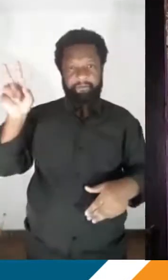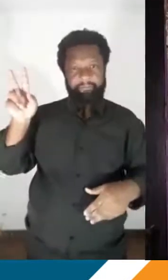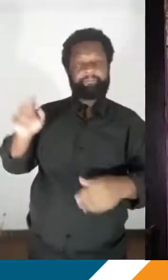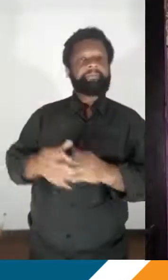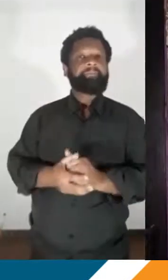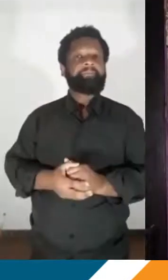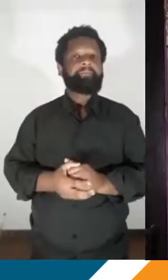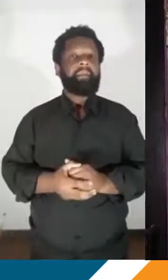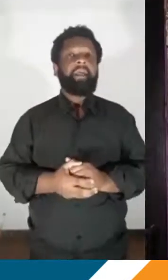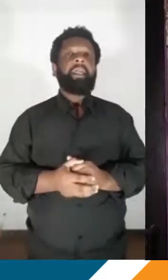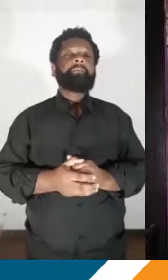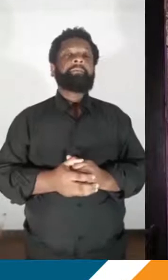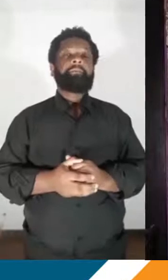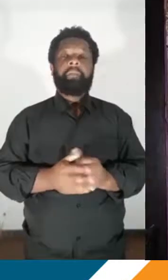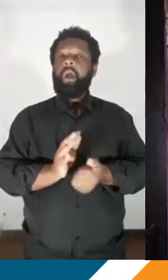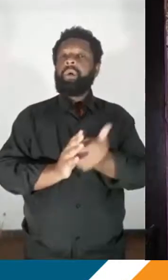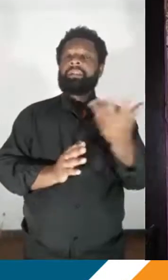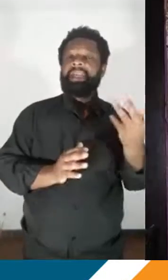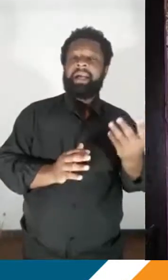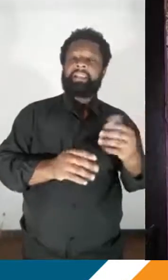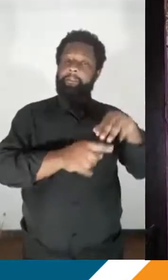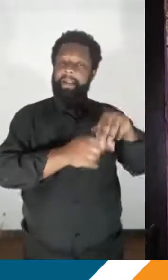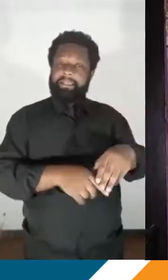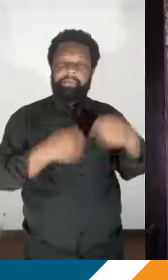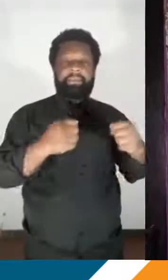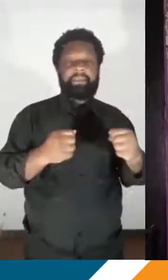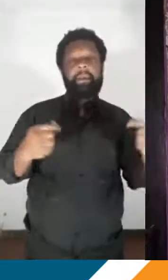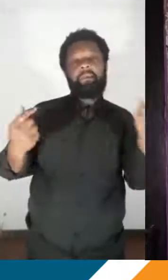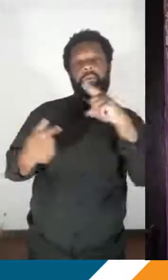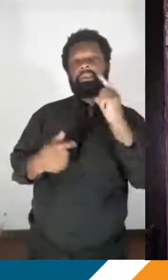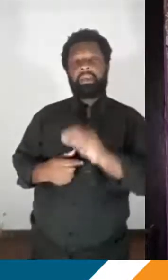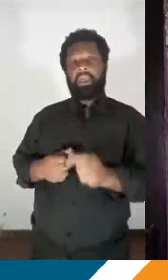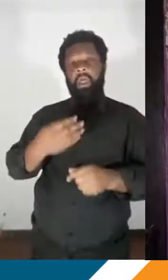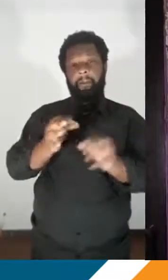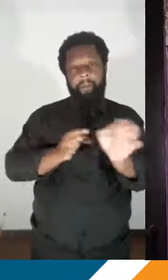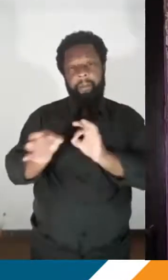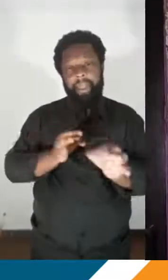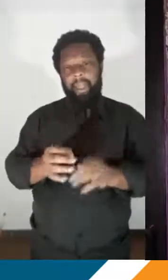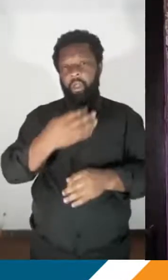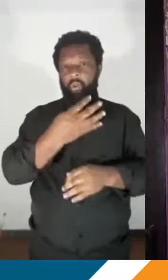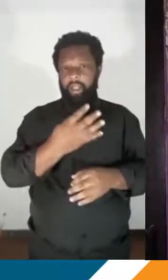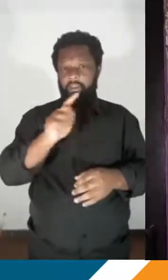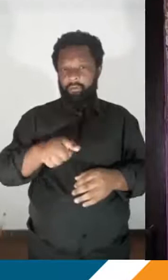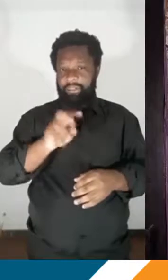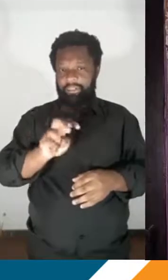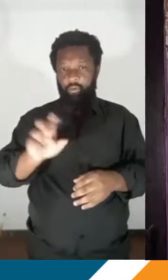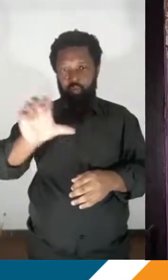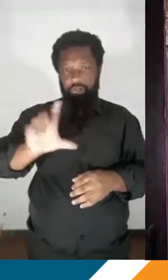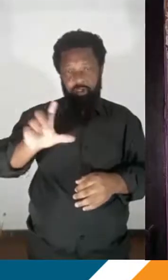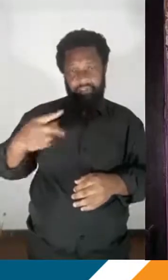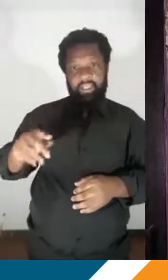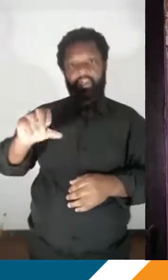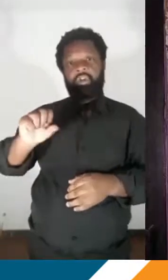potássio, KMnO4, é necessária para a preparação de 4,5 litros